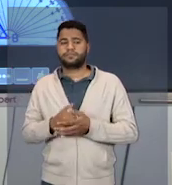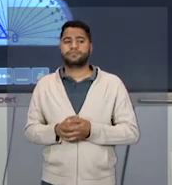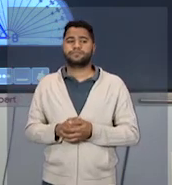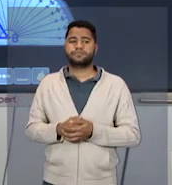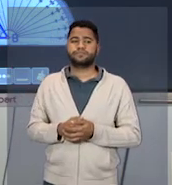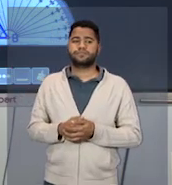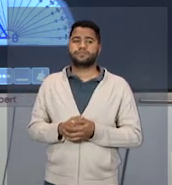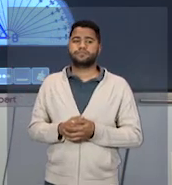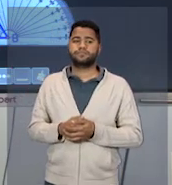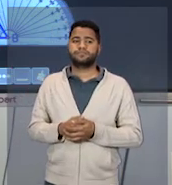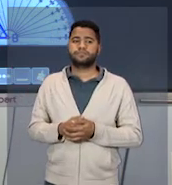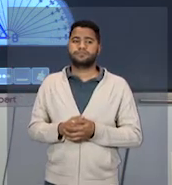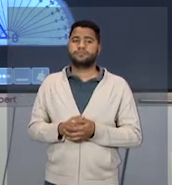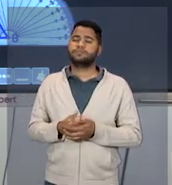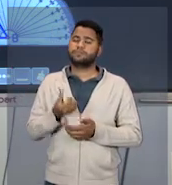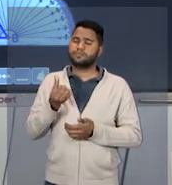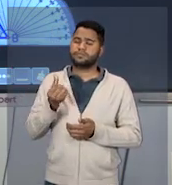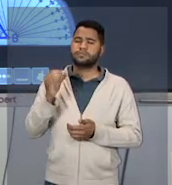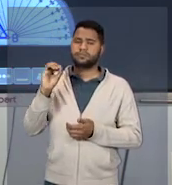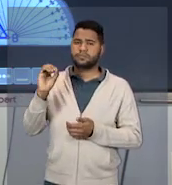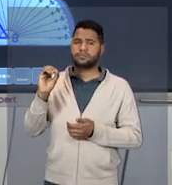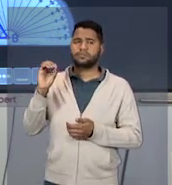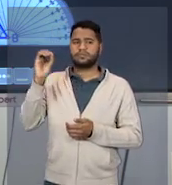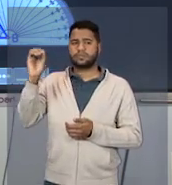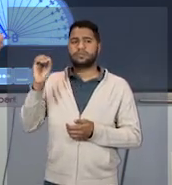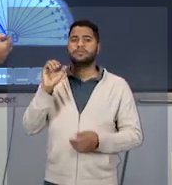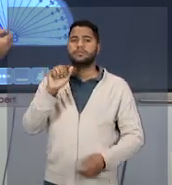CBA é 60 graus,